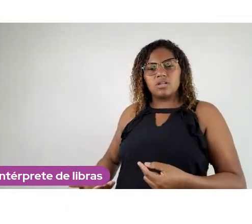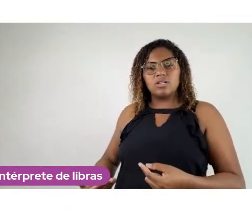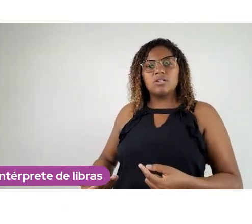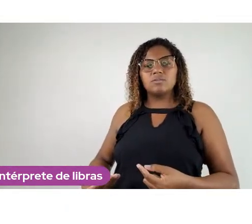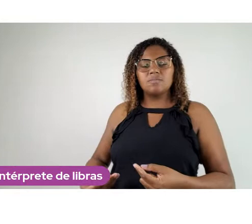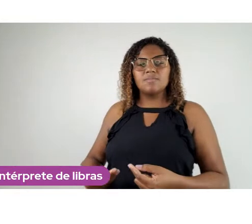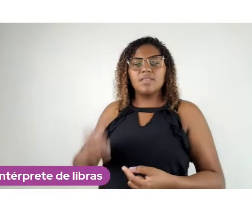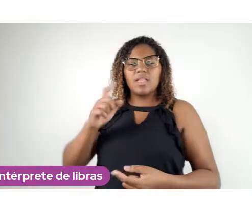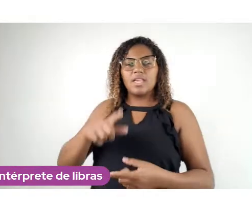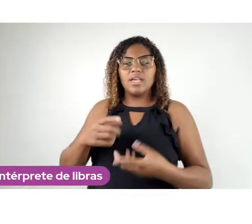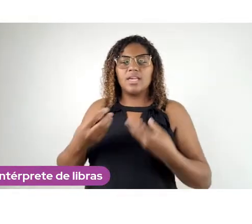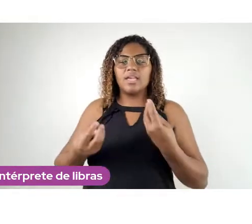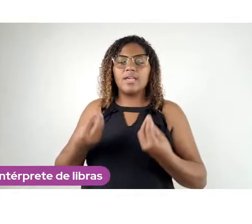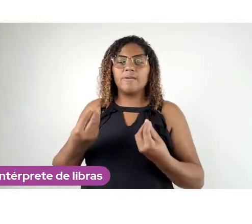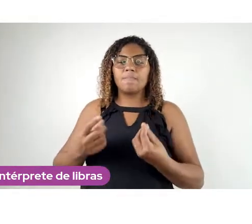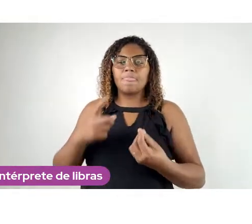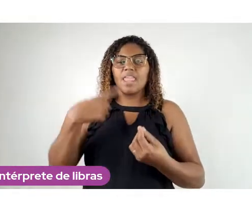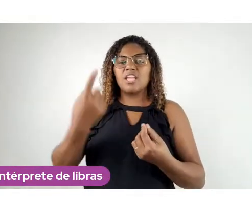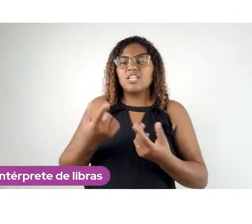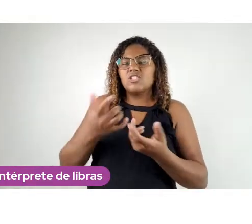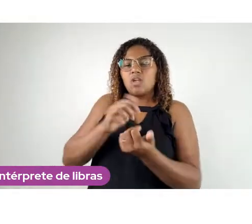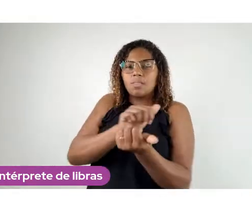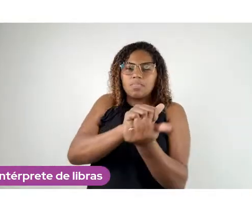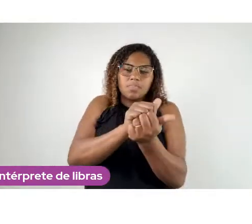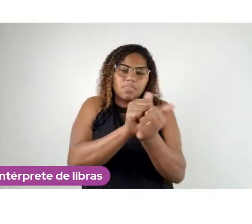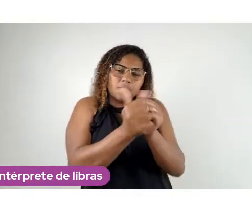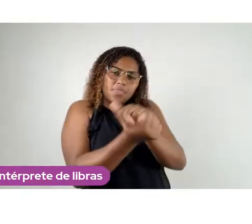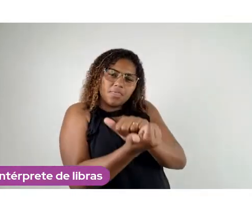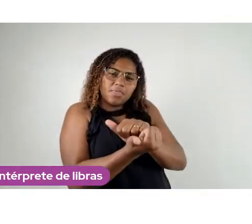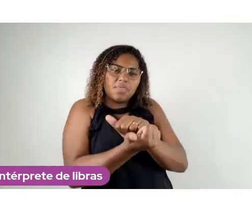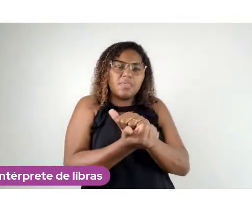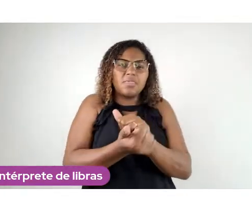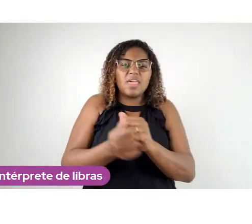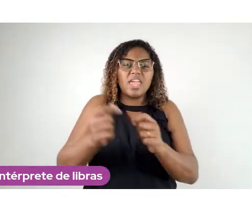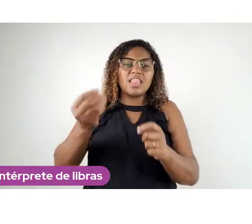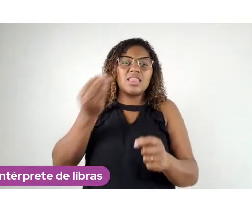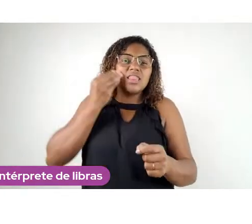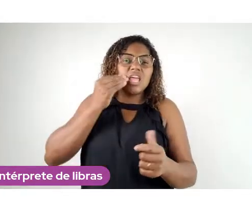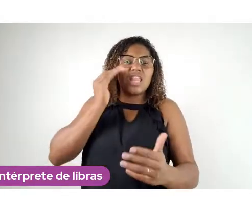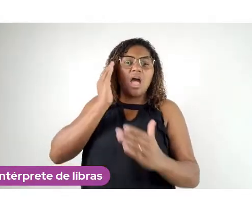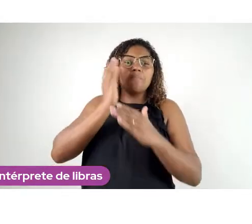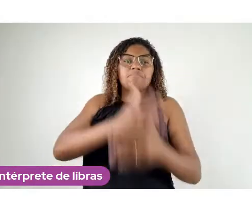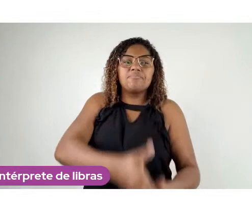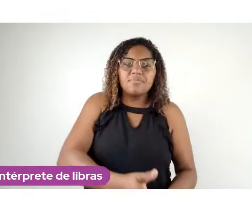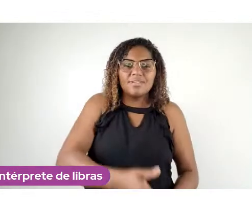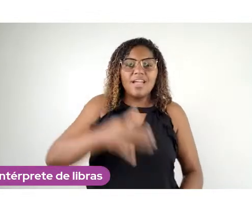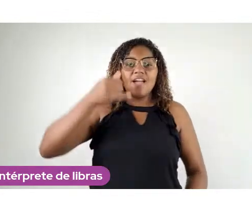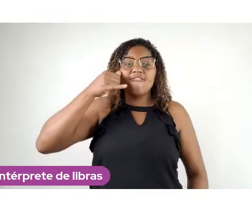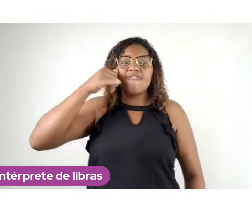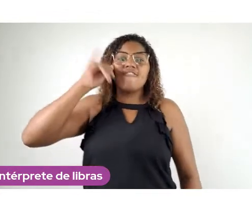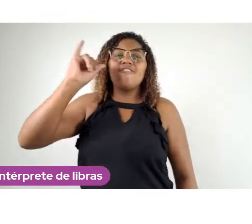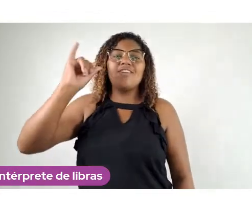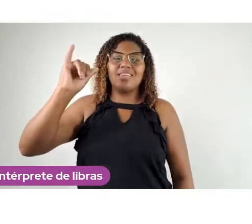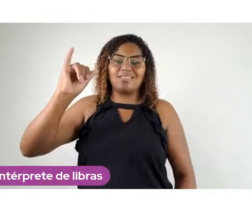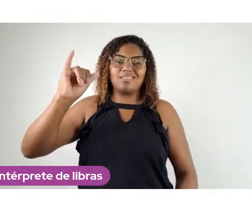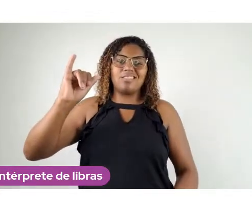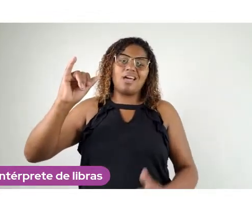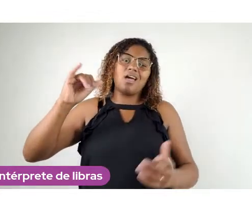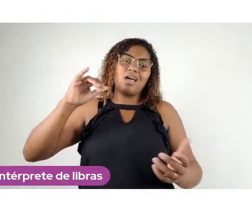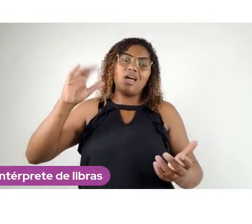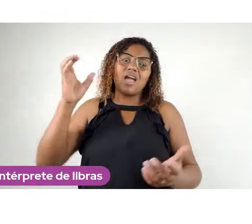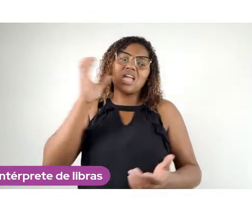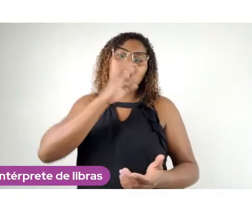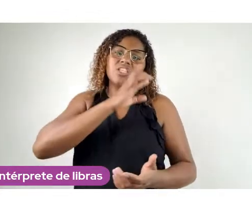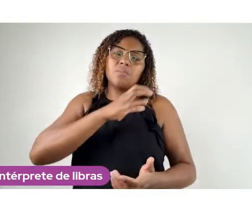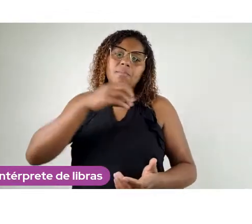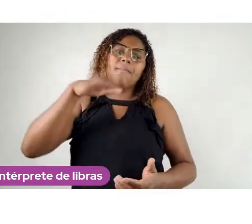para a gente se adaptar e combater, né, e evitar mais aquecimento no planeta, né?